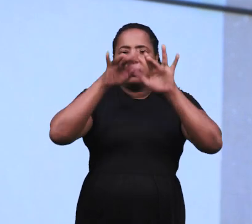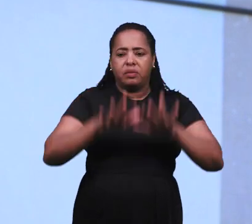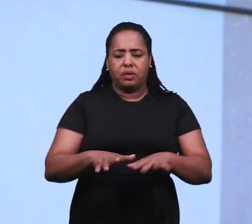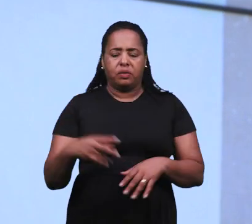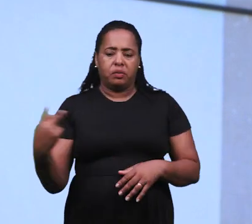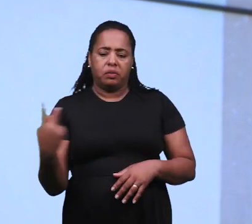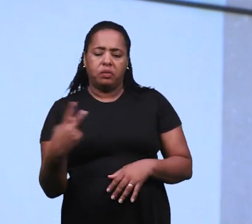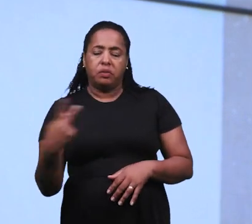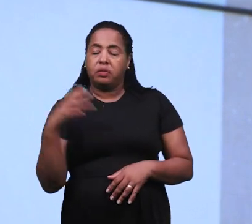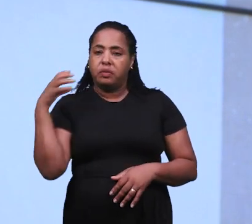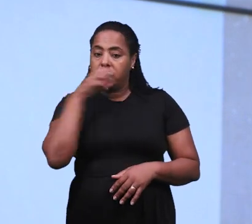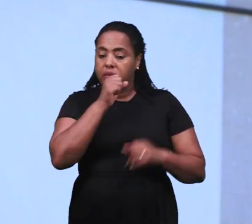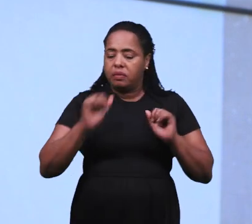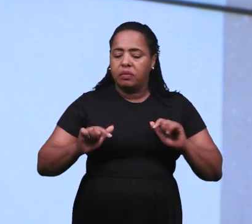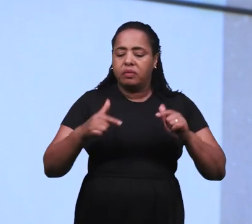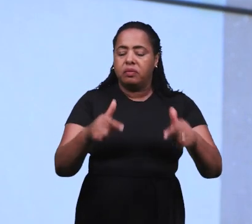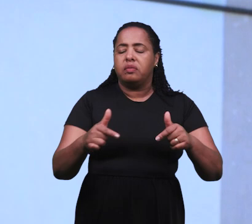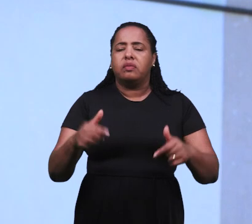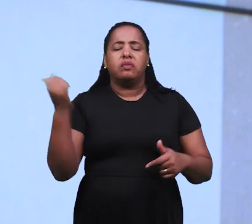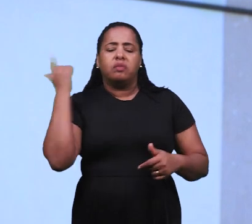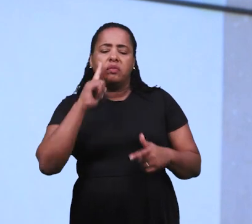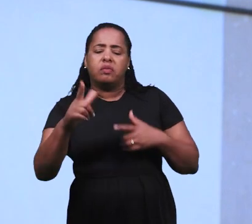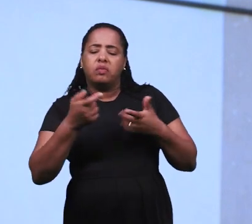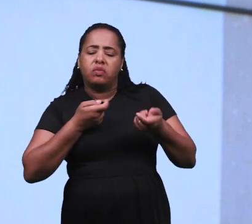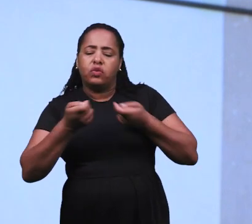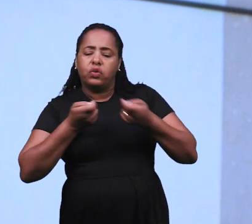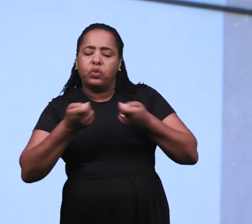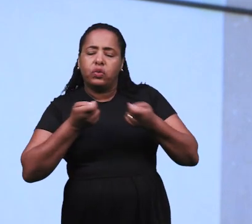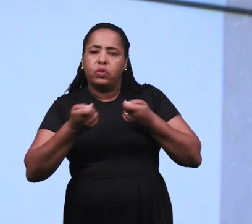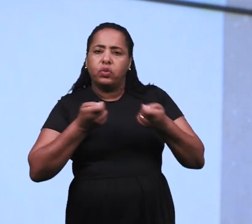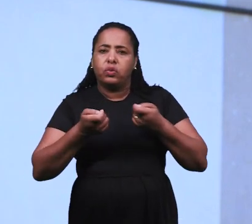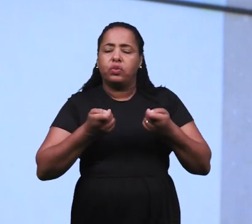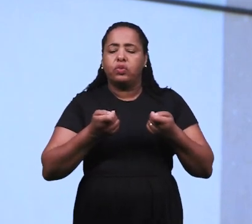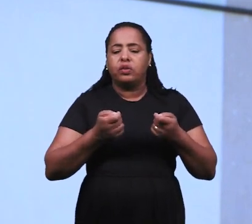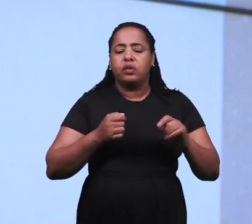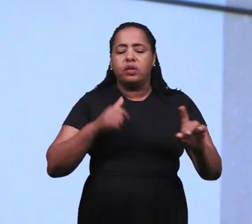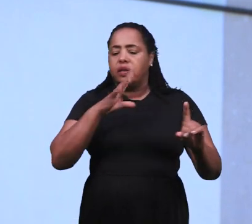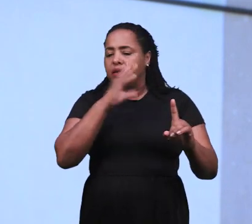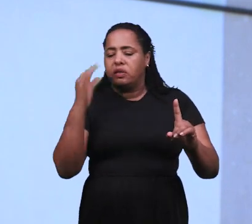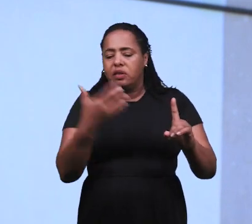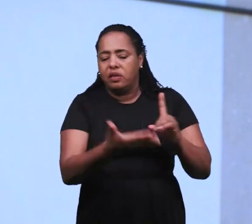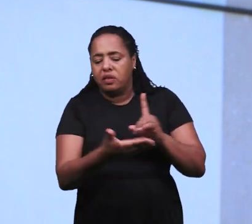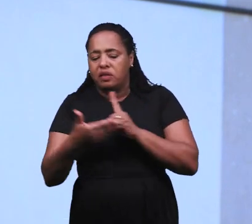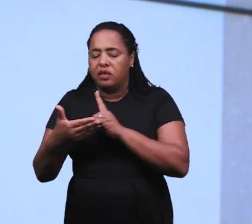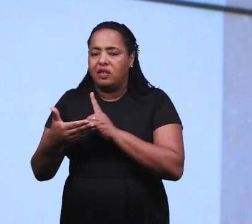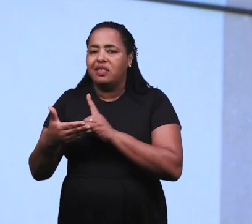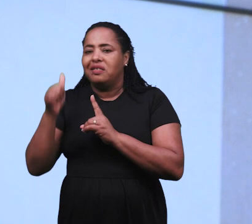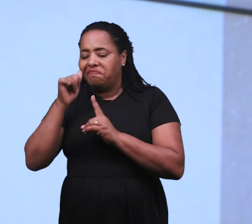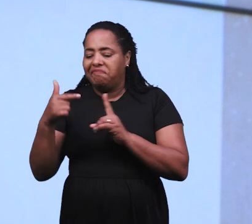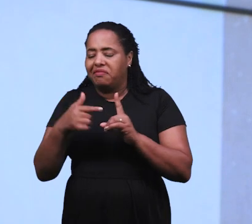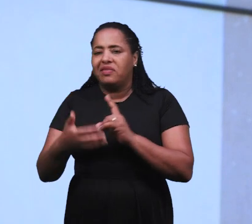em ação e conseguiram contornar e trouxeram a adolescente para perto e começaram a se envolver junto com ela. Olha, ela